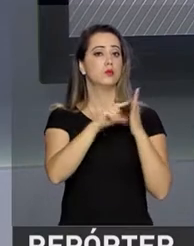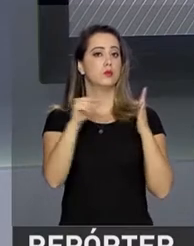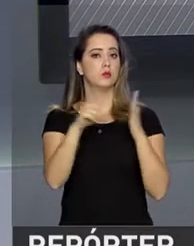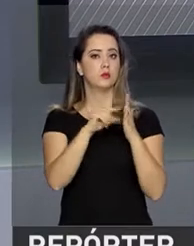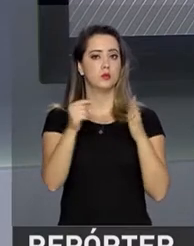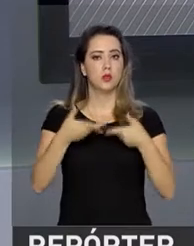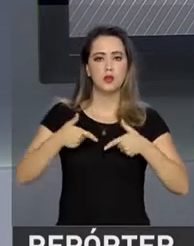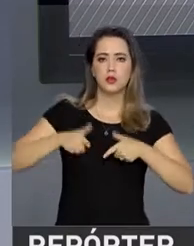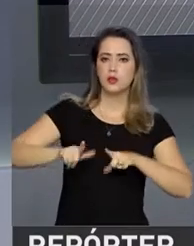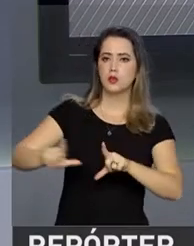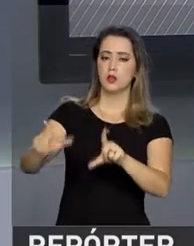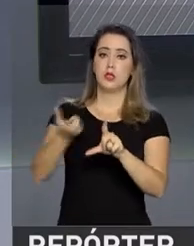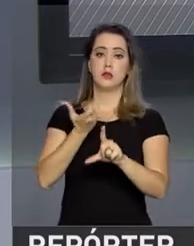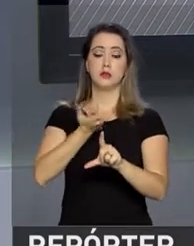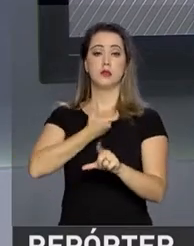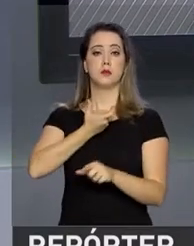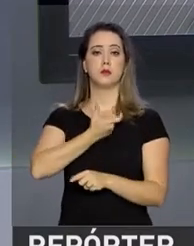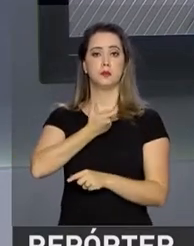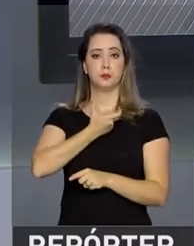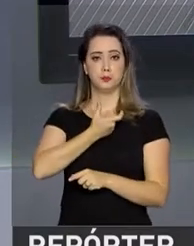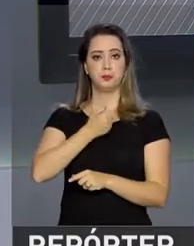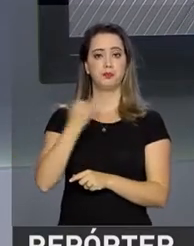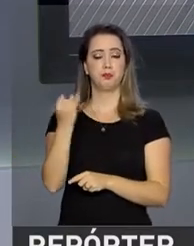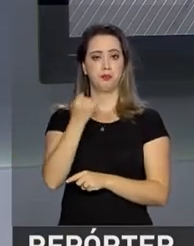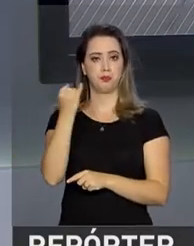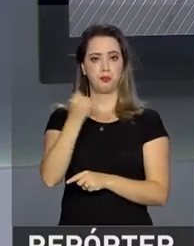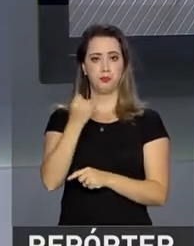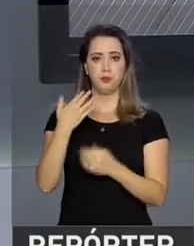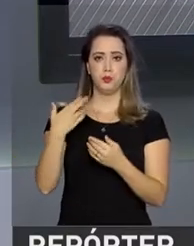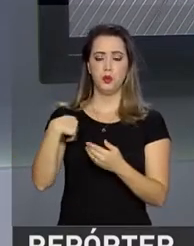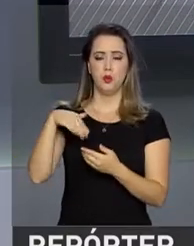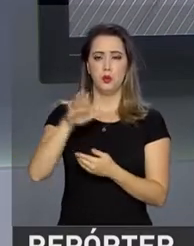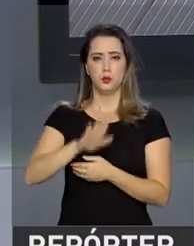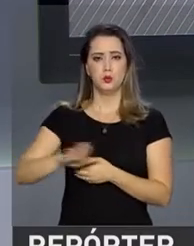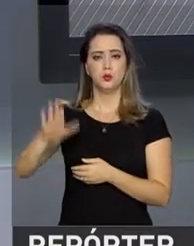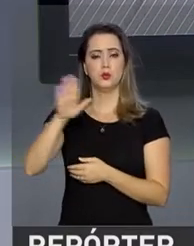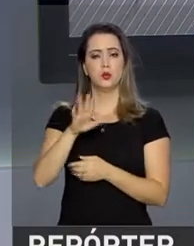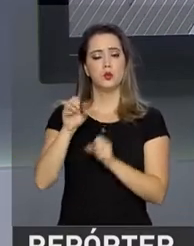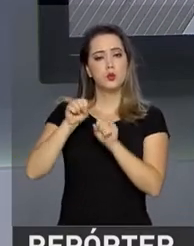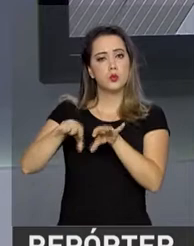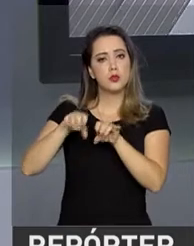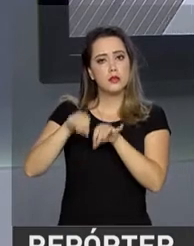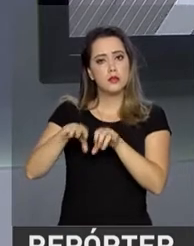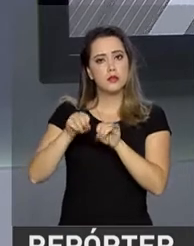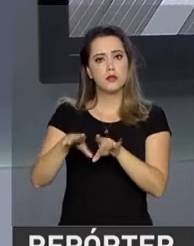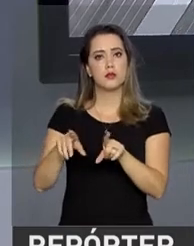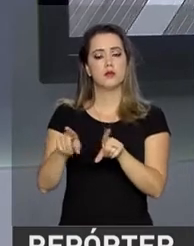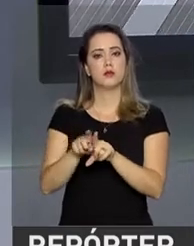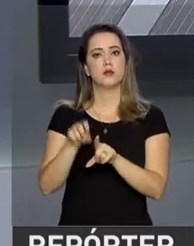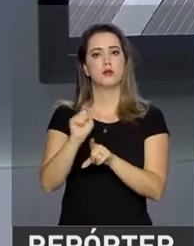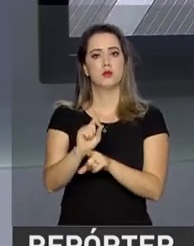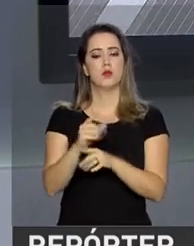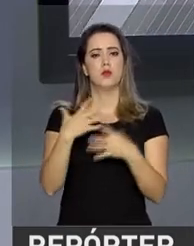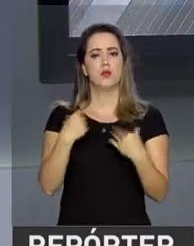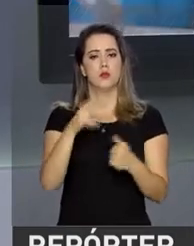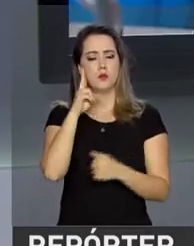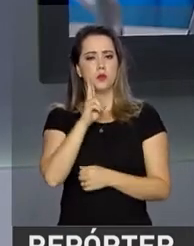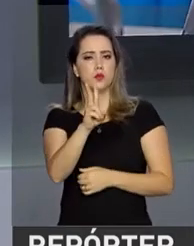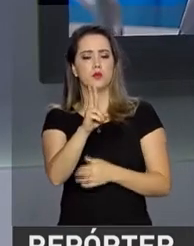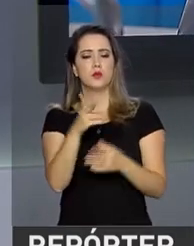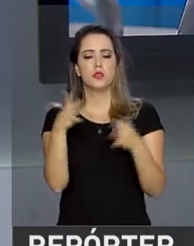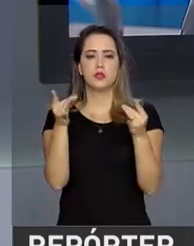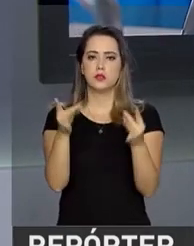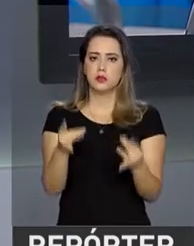pouco no Palácio do Planalto da entrega das medalhas da Ordem Nacional do Mérito e também do Mérito Educativo. Nós vamos ao vivo conversar